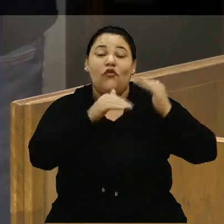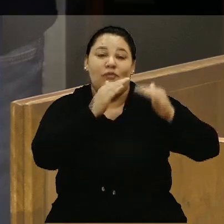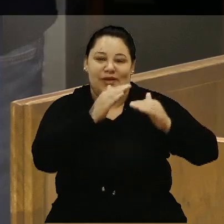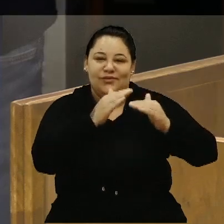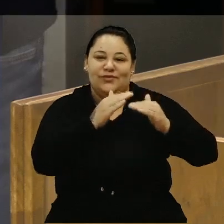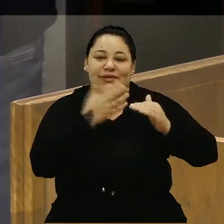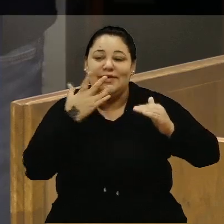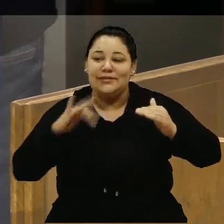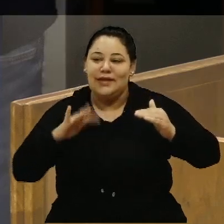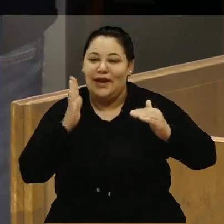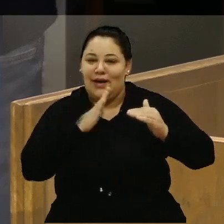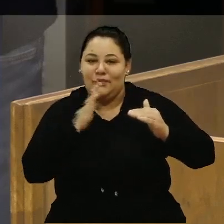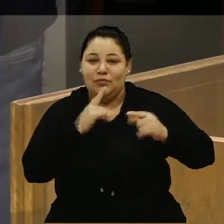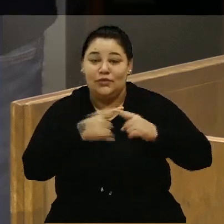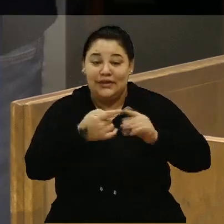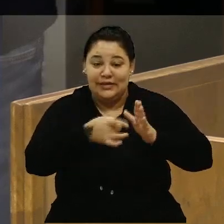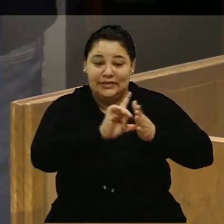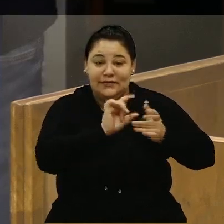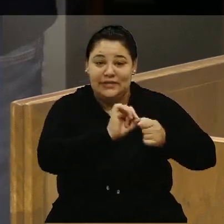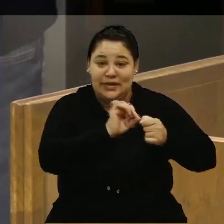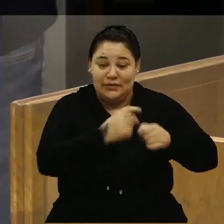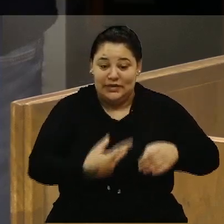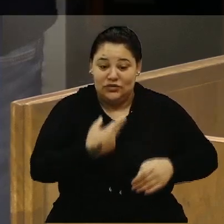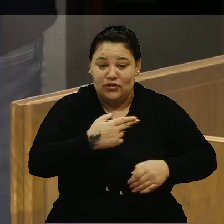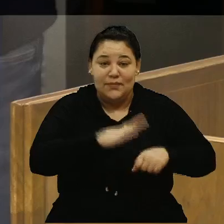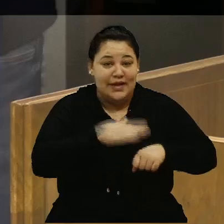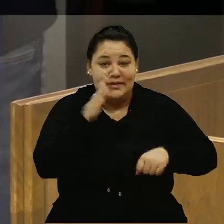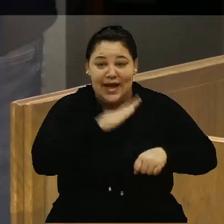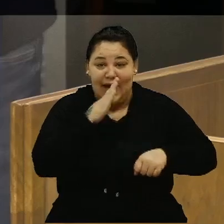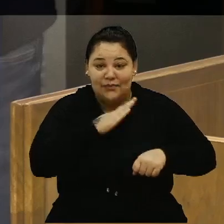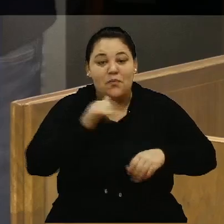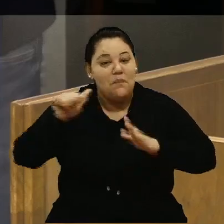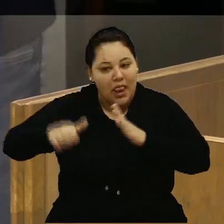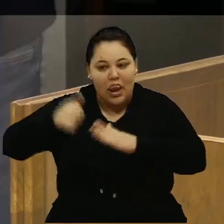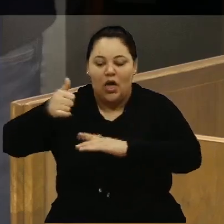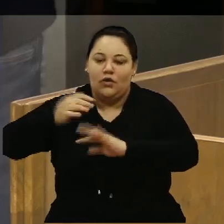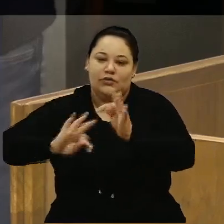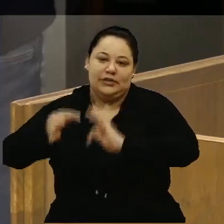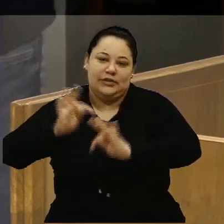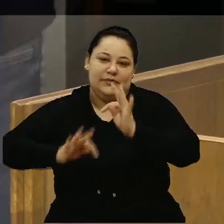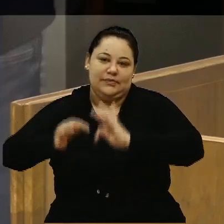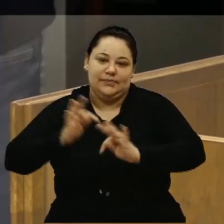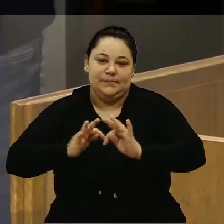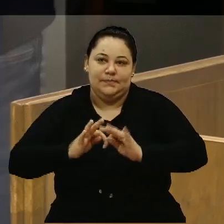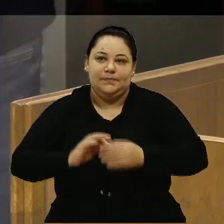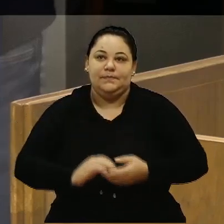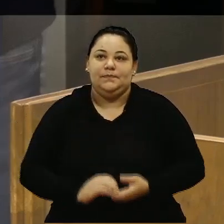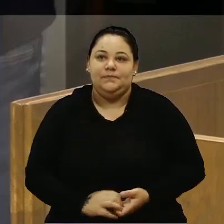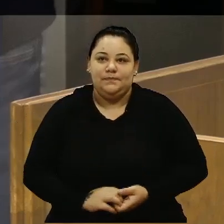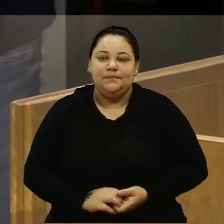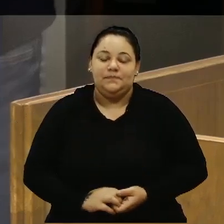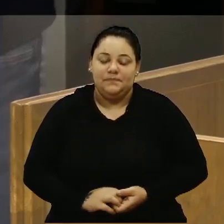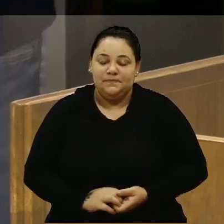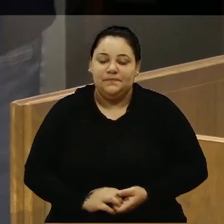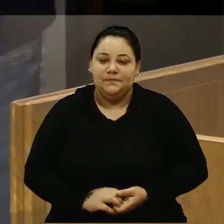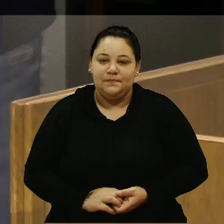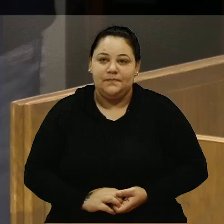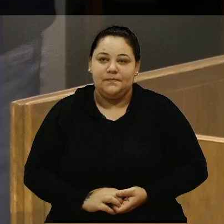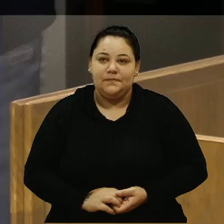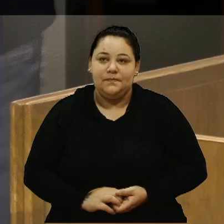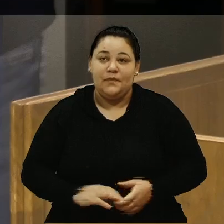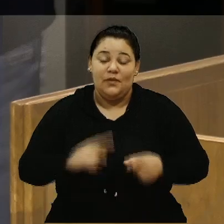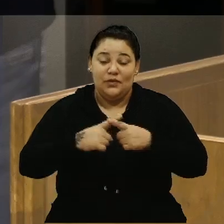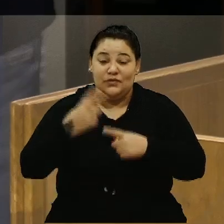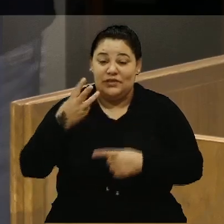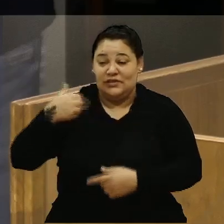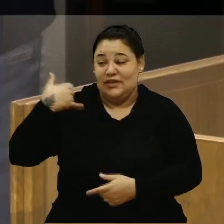ele fizer o transplante, mais eficiente vai ser o tratamento, devido a esse salto de desenvolvimento que tem depois dos 3 aninhos, né? Que o